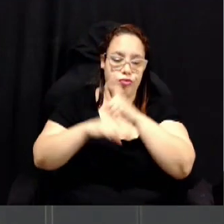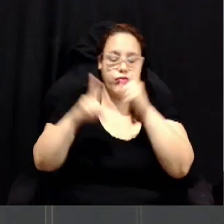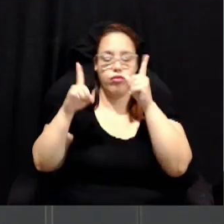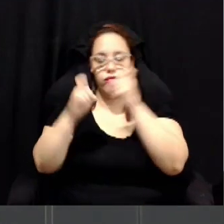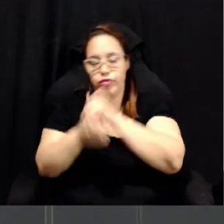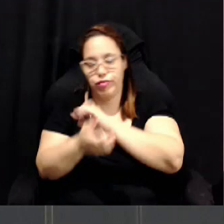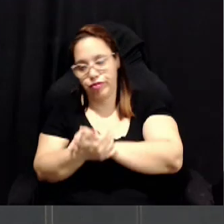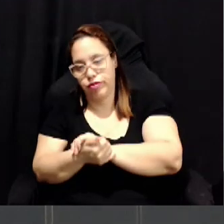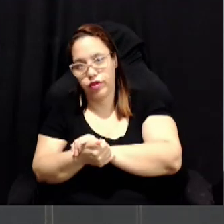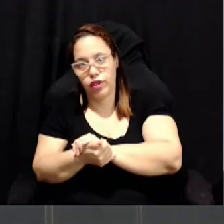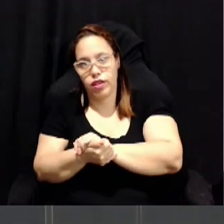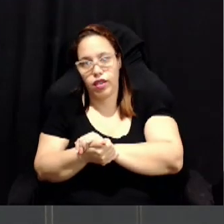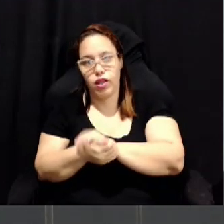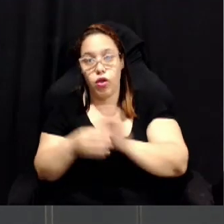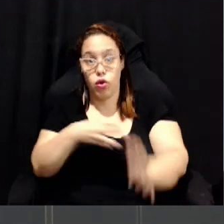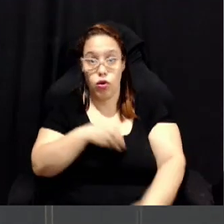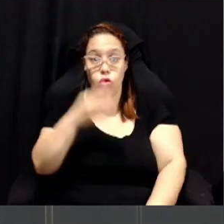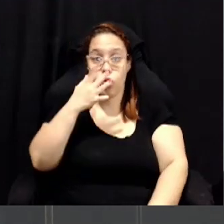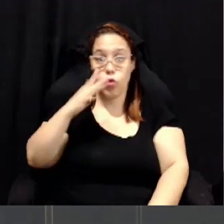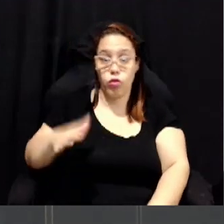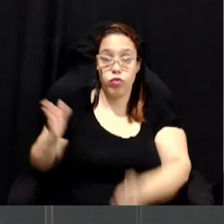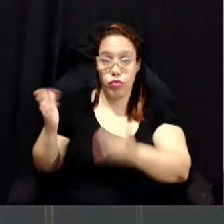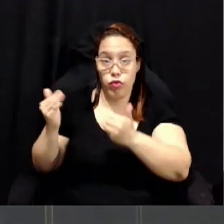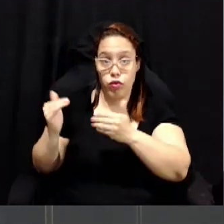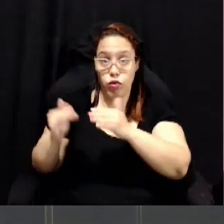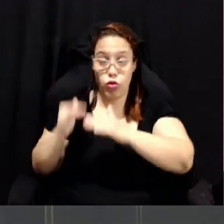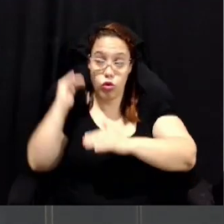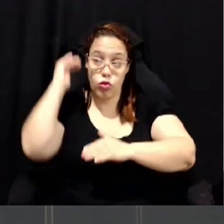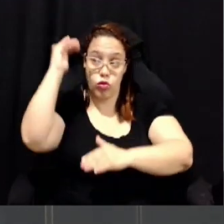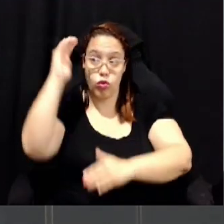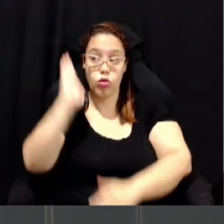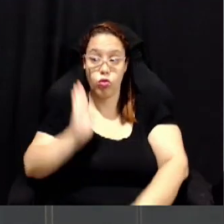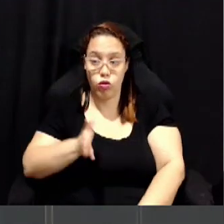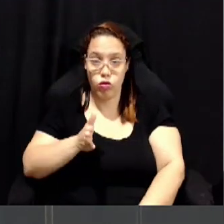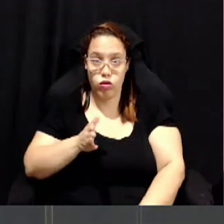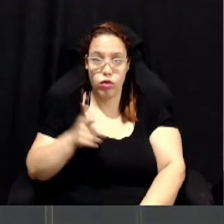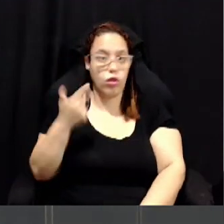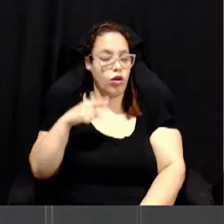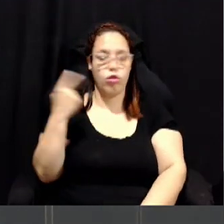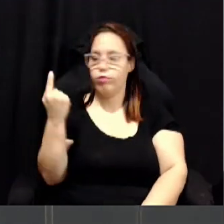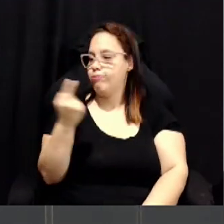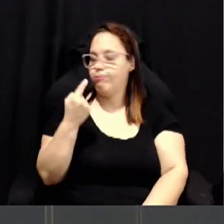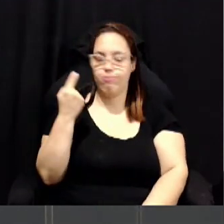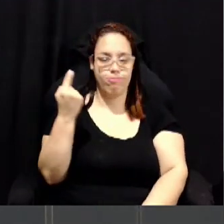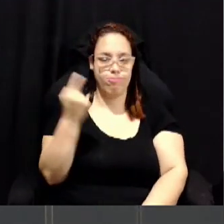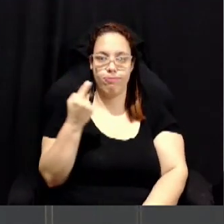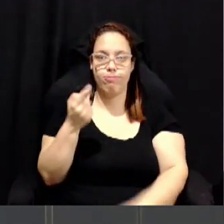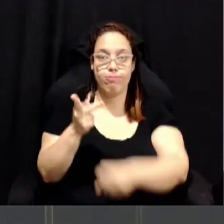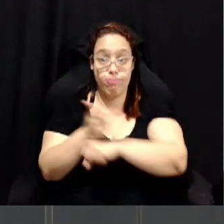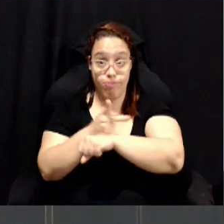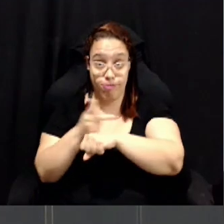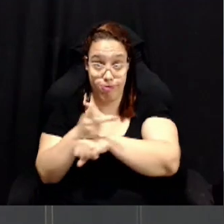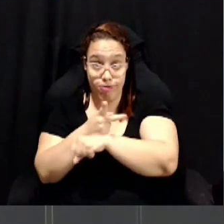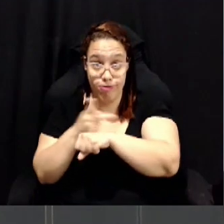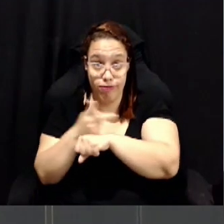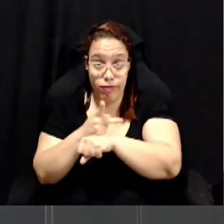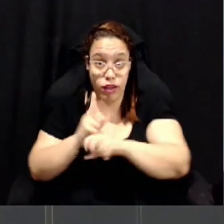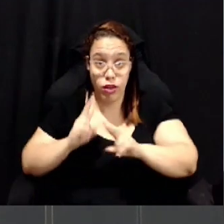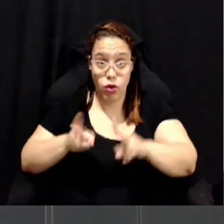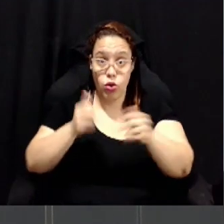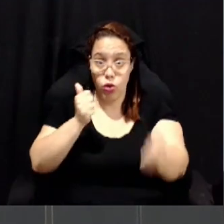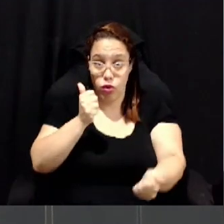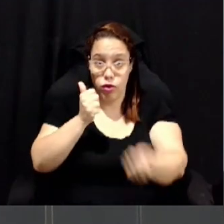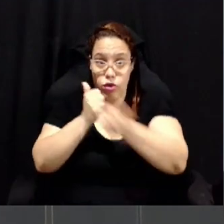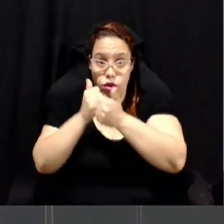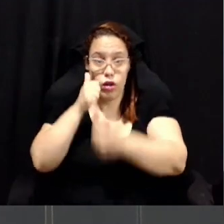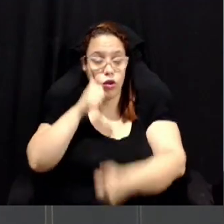o seu filho criança, jovem ou já adulto, você não está sozinha, procure sempre apoio de outras